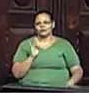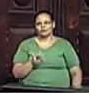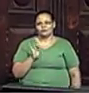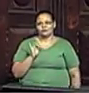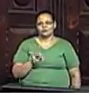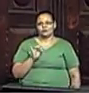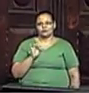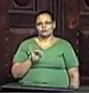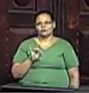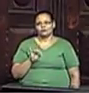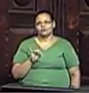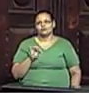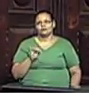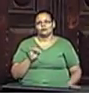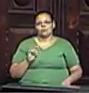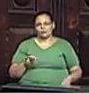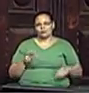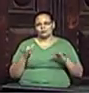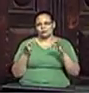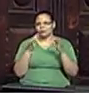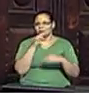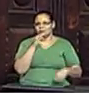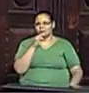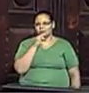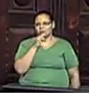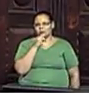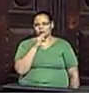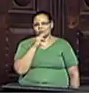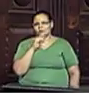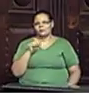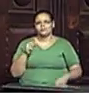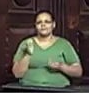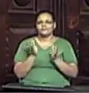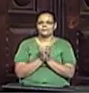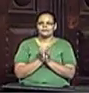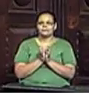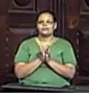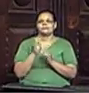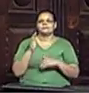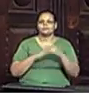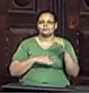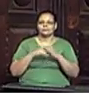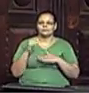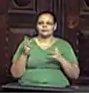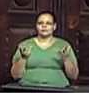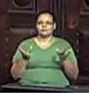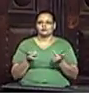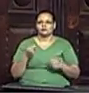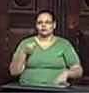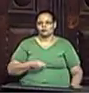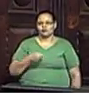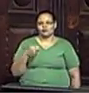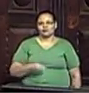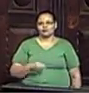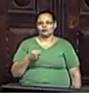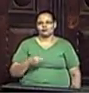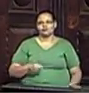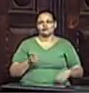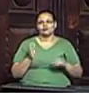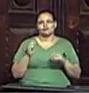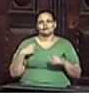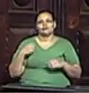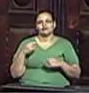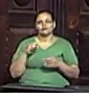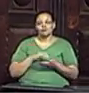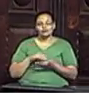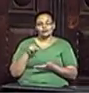questões relacionadas aos aspectos técnicos, por exemplo, qual é a equipe multiprofissional exigida para que uma comunidade terapêutica